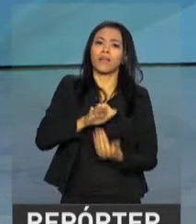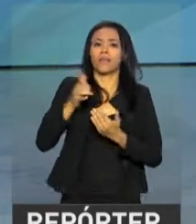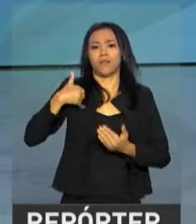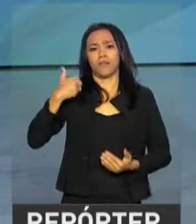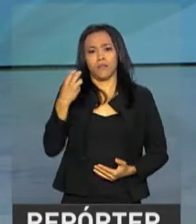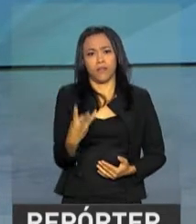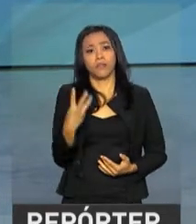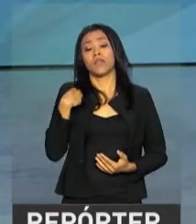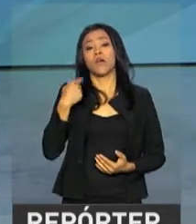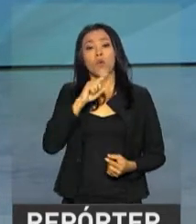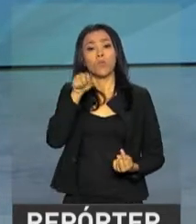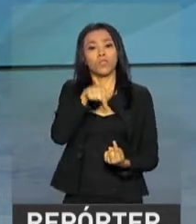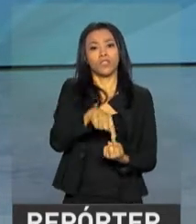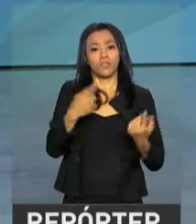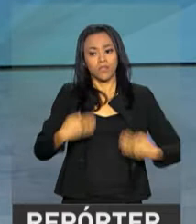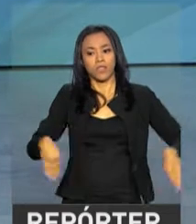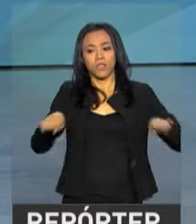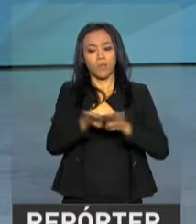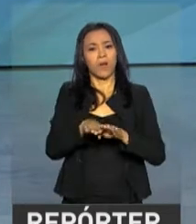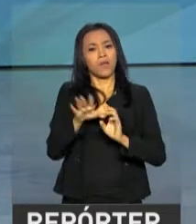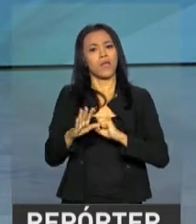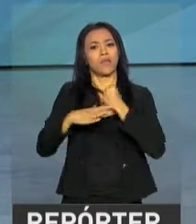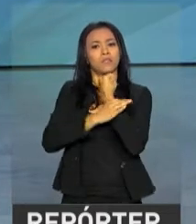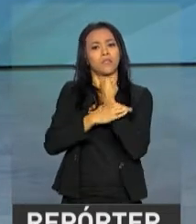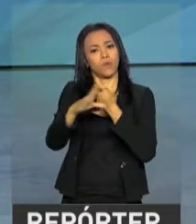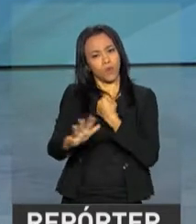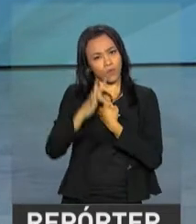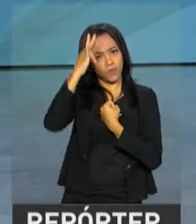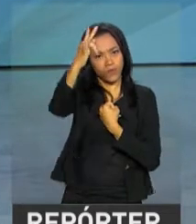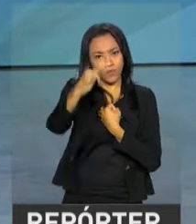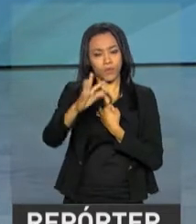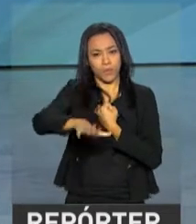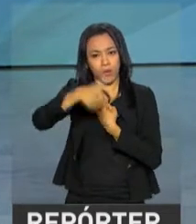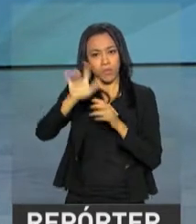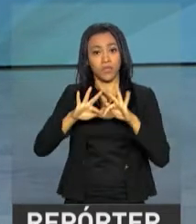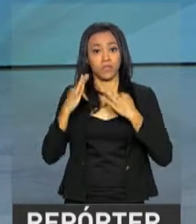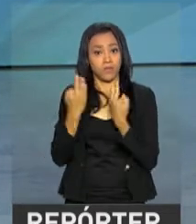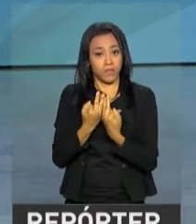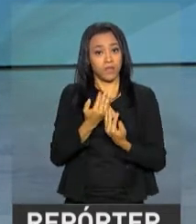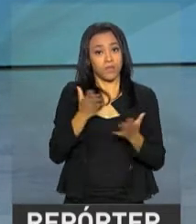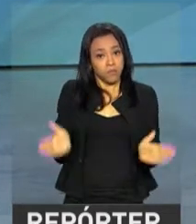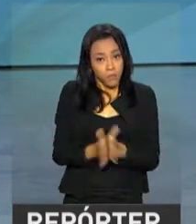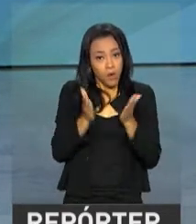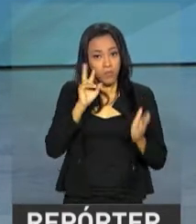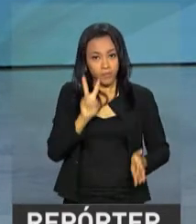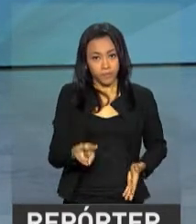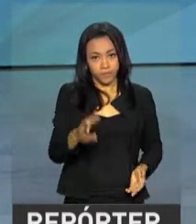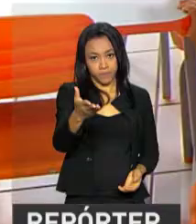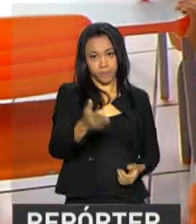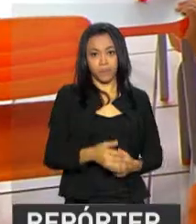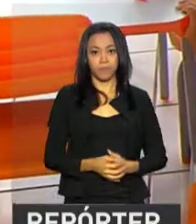desigualdades e garantir um futuro melhor para as famílias mais pobres. Vamos ver na reportagem.